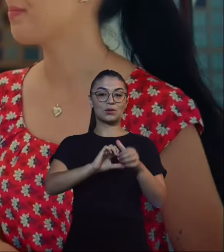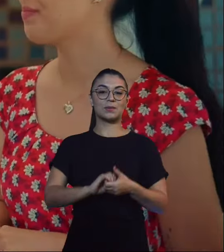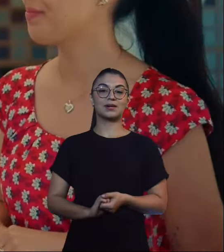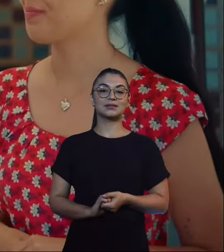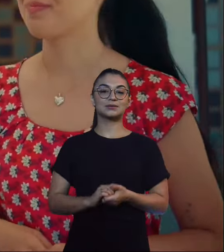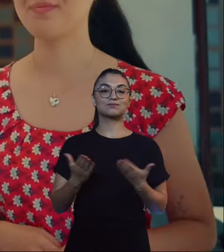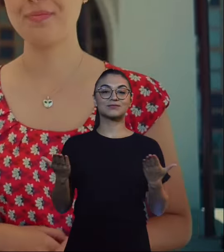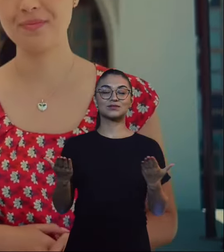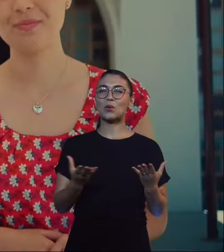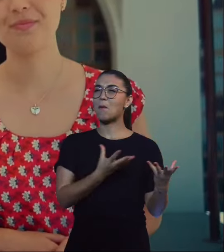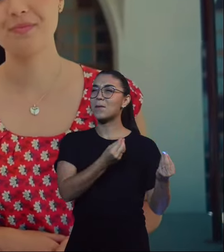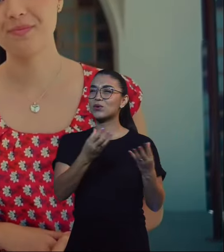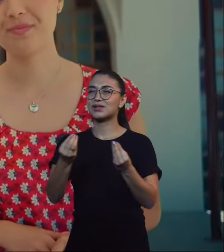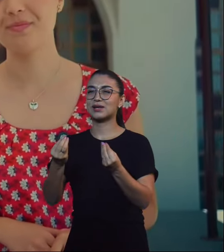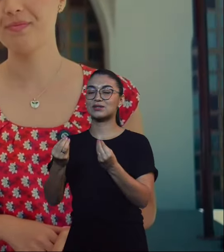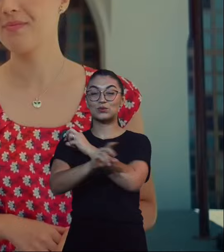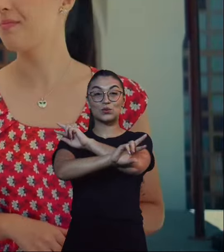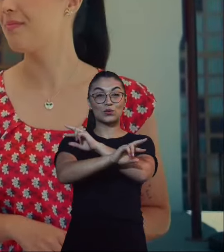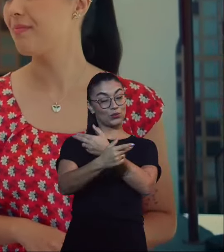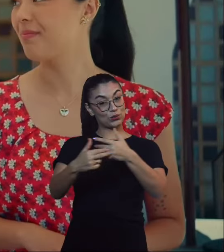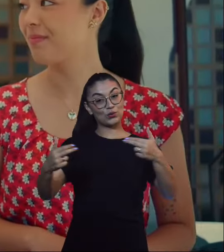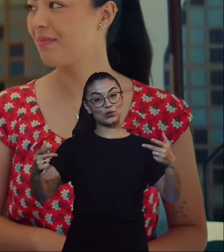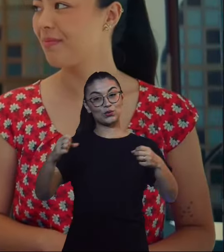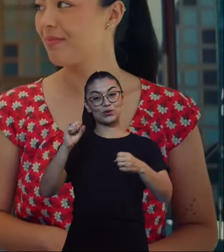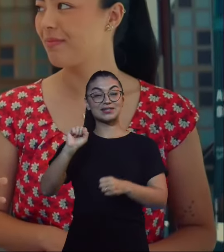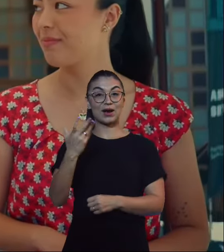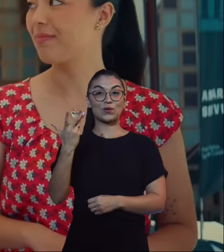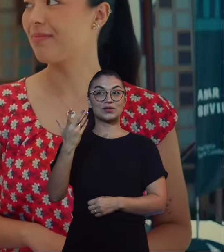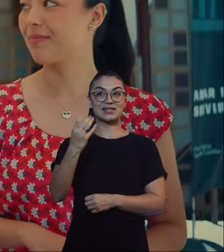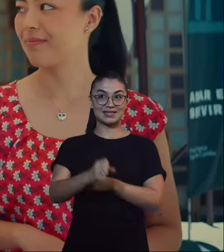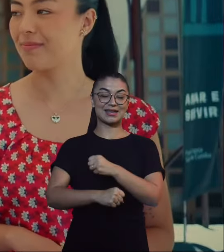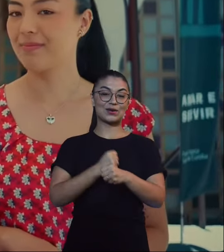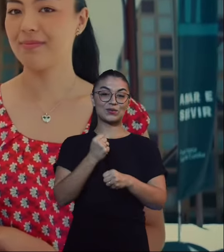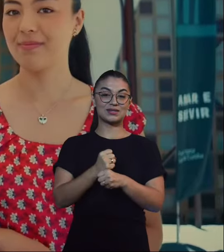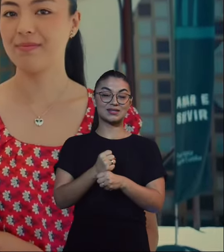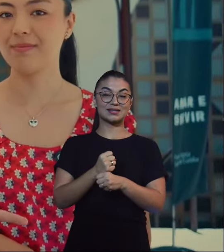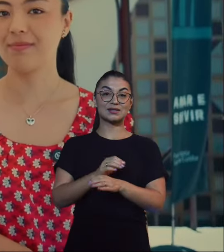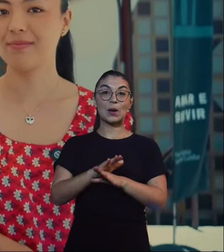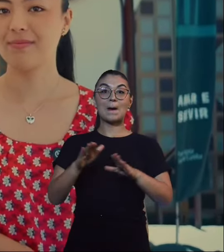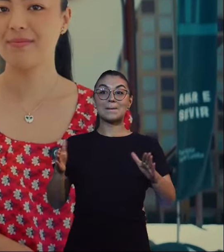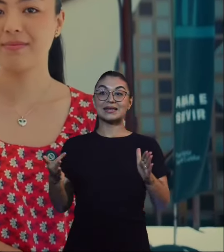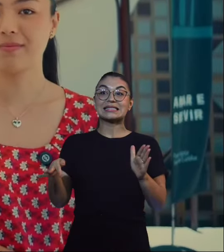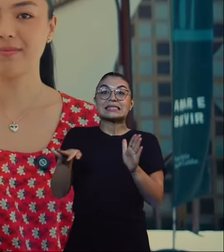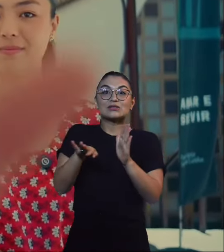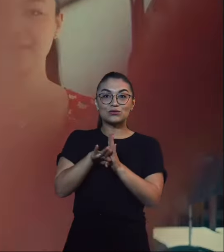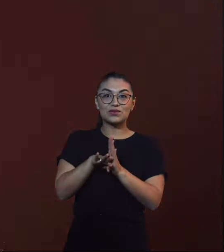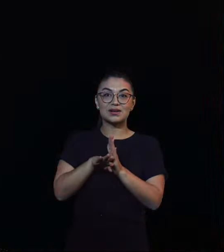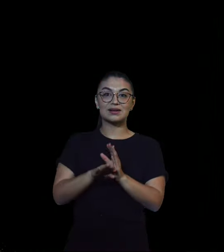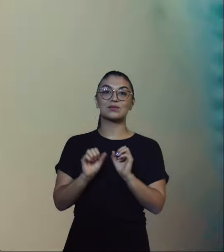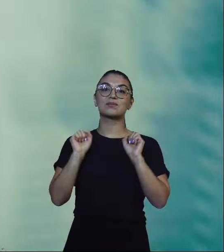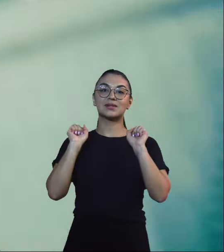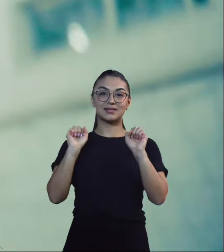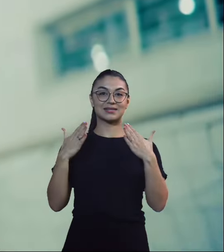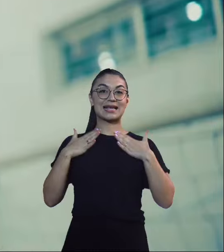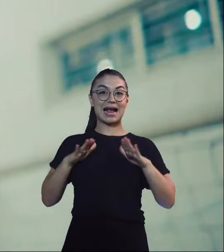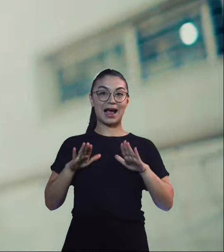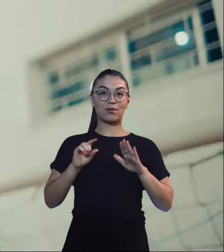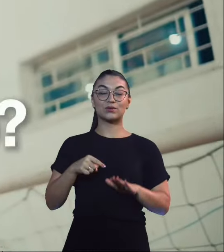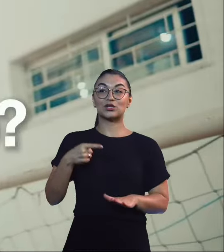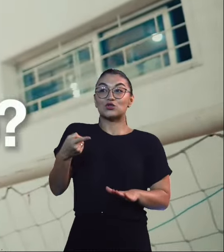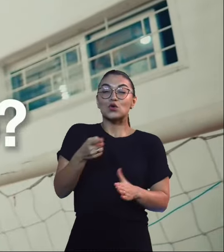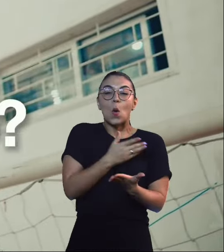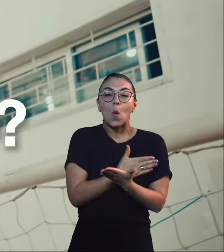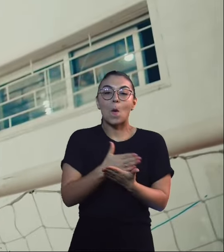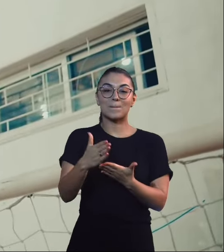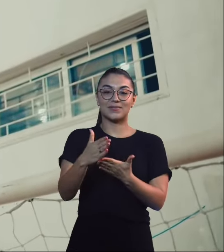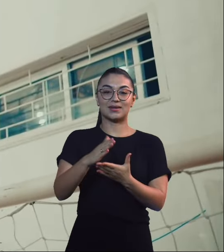só, foi muita coisa que a gente viveu. E o final do ano tá chegando, mas fica tranquilo porque é só o começo. Como assim é